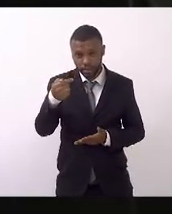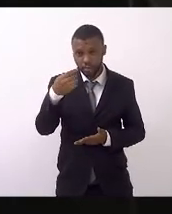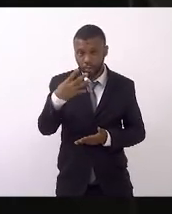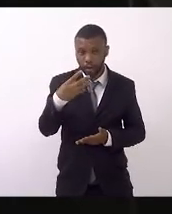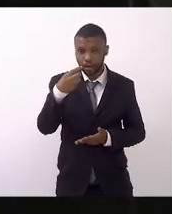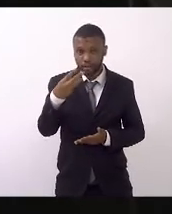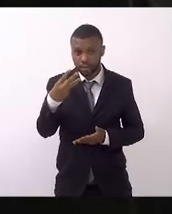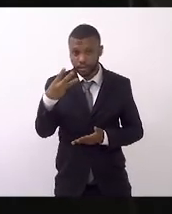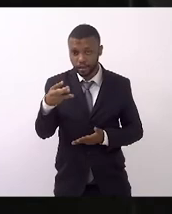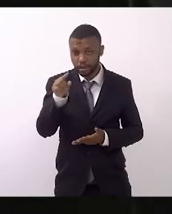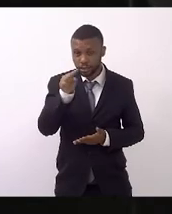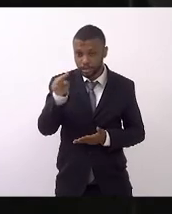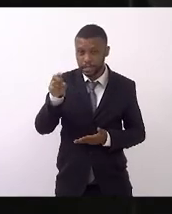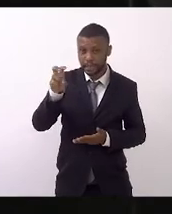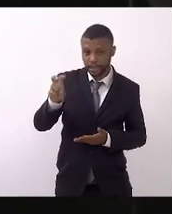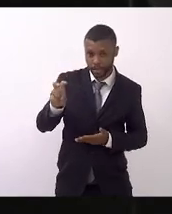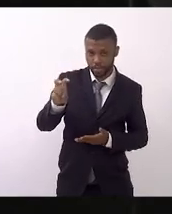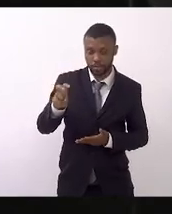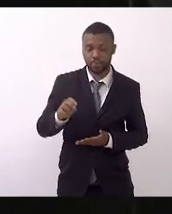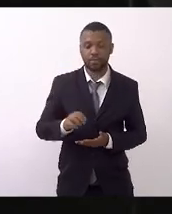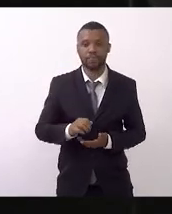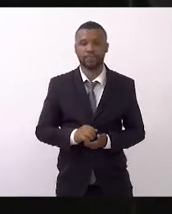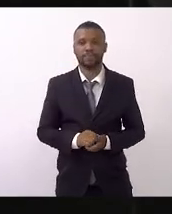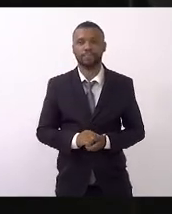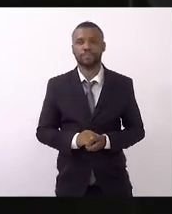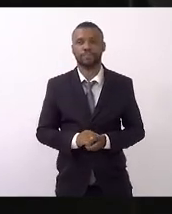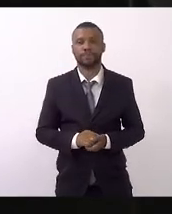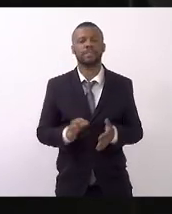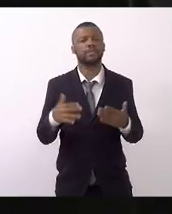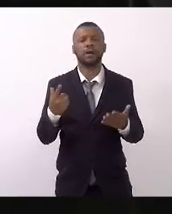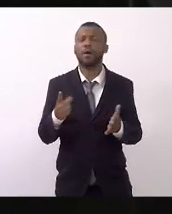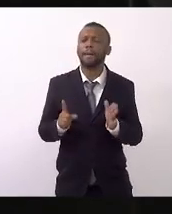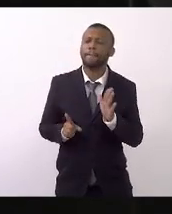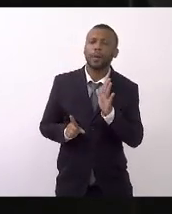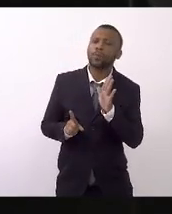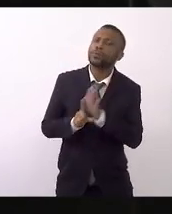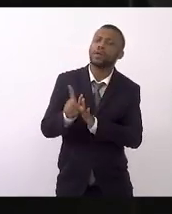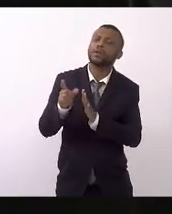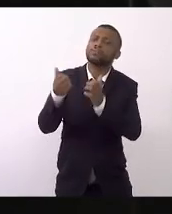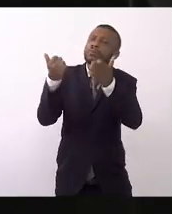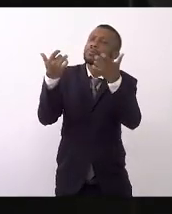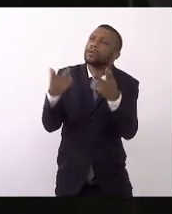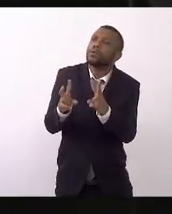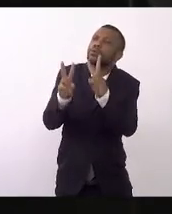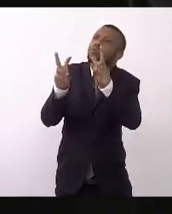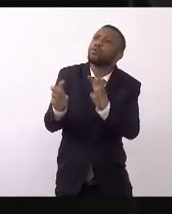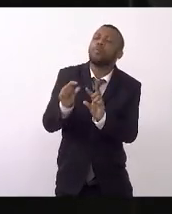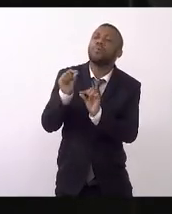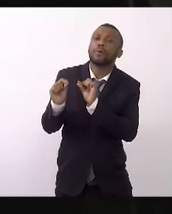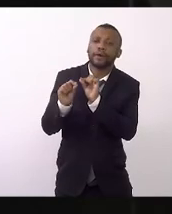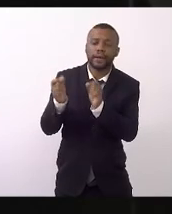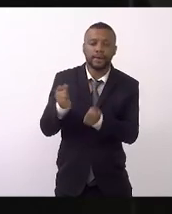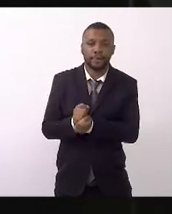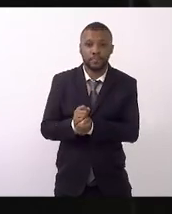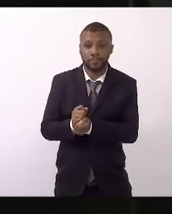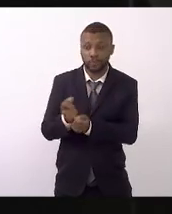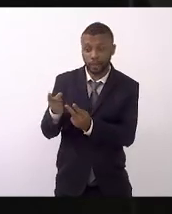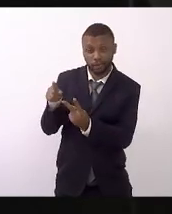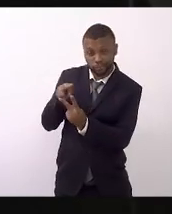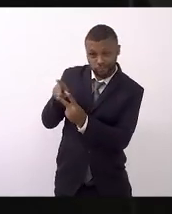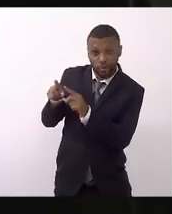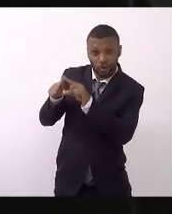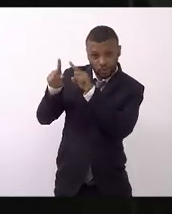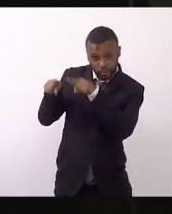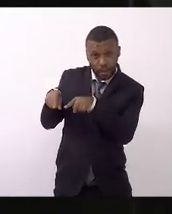60817-433, dígito 5. E eu perguntei de que se tratava. E os mesmos